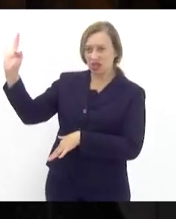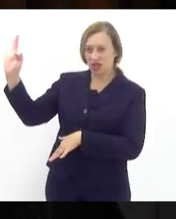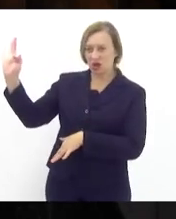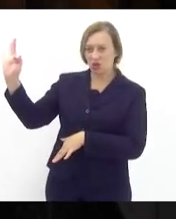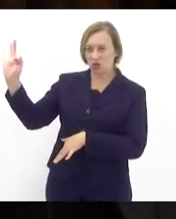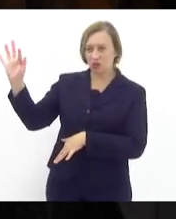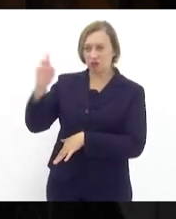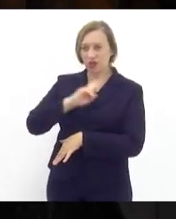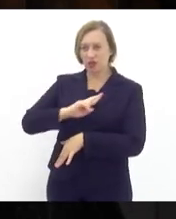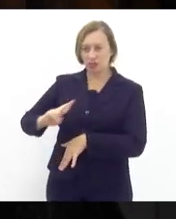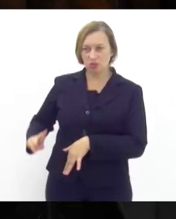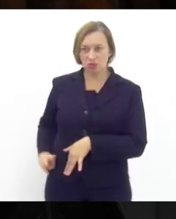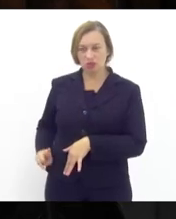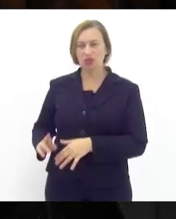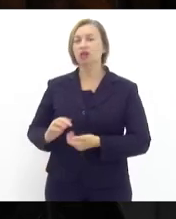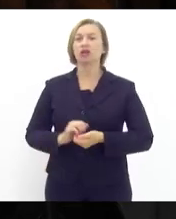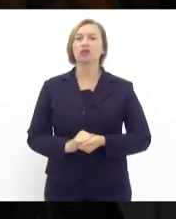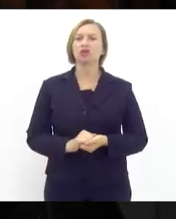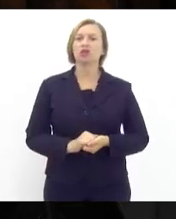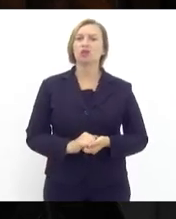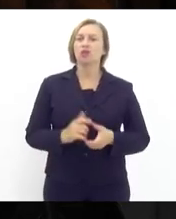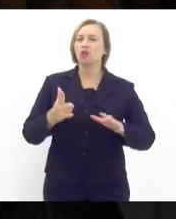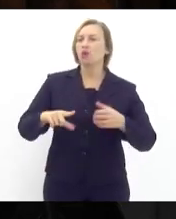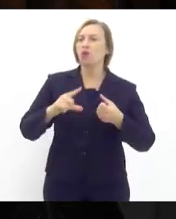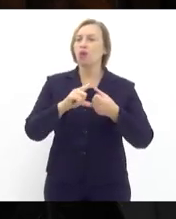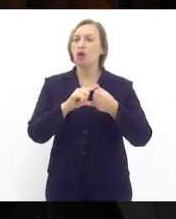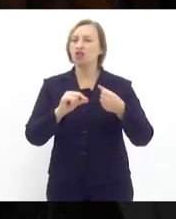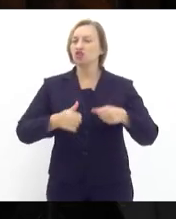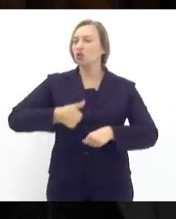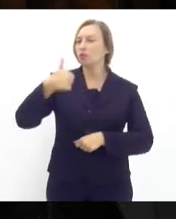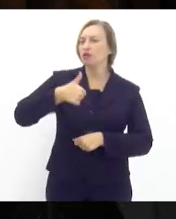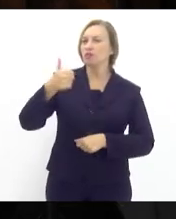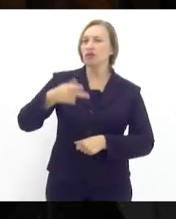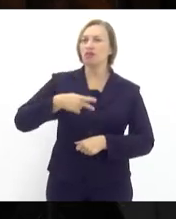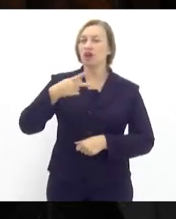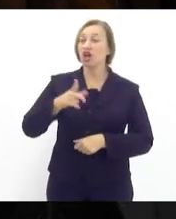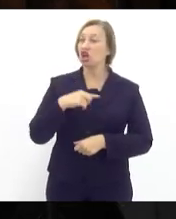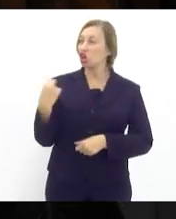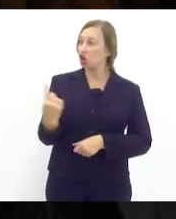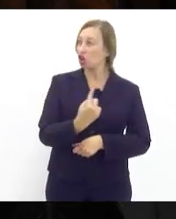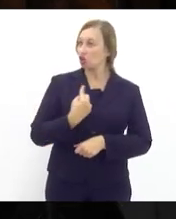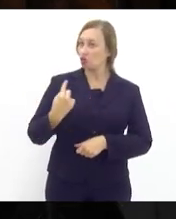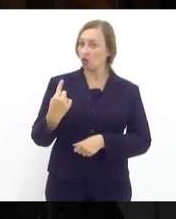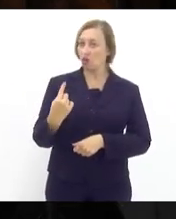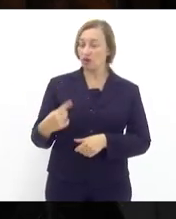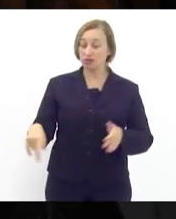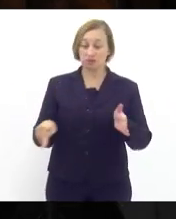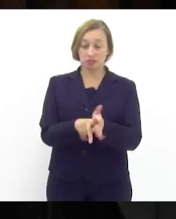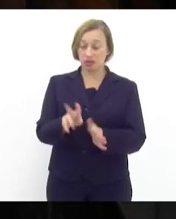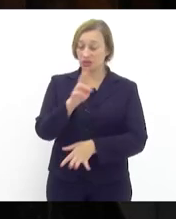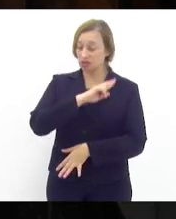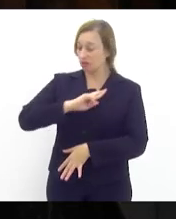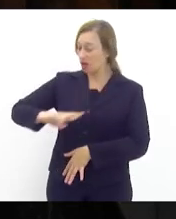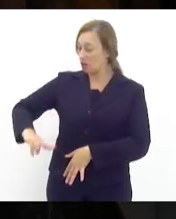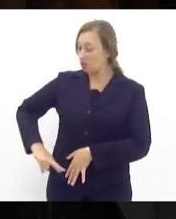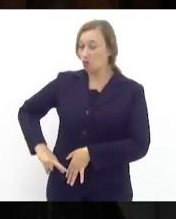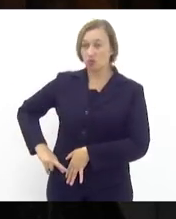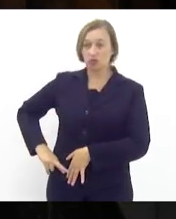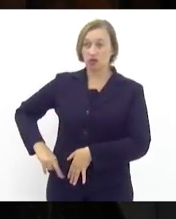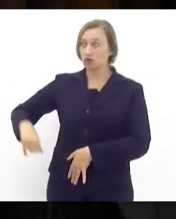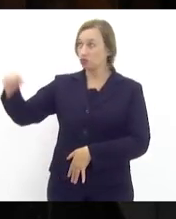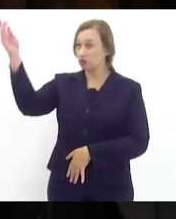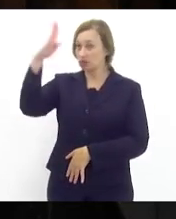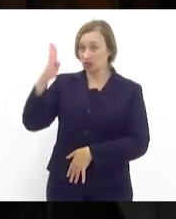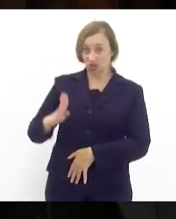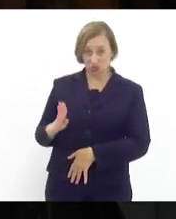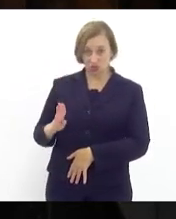sua área do direito onde o artigo primeiro diz que nós somos a República Federativa do Brasil